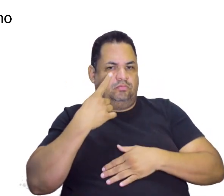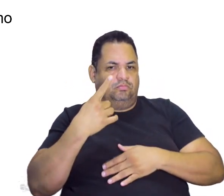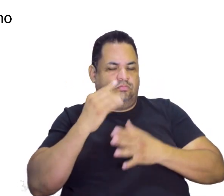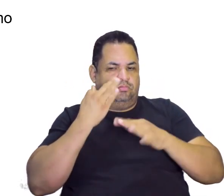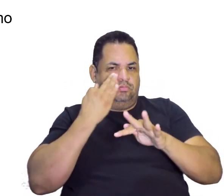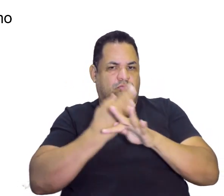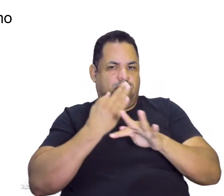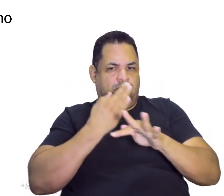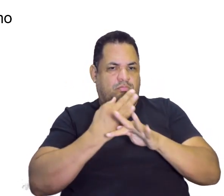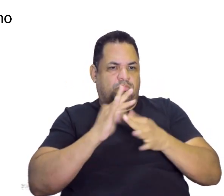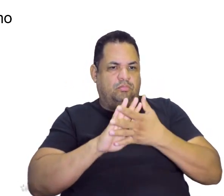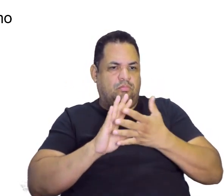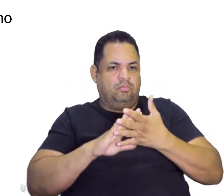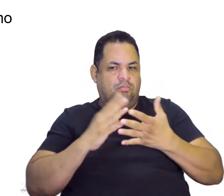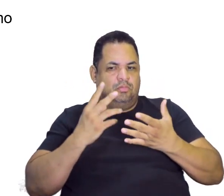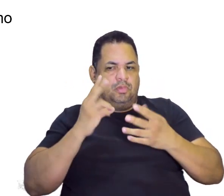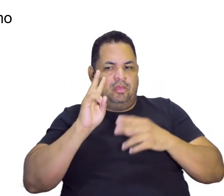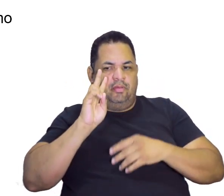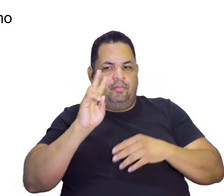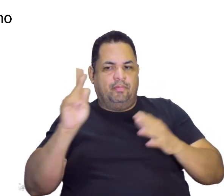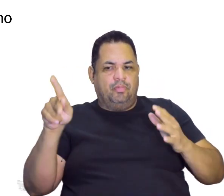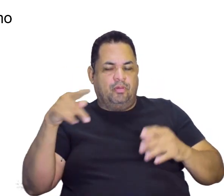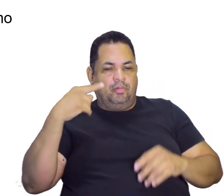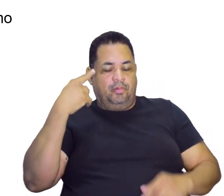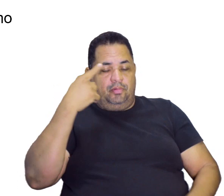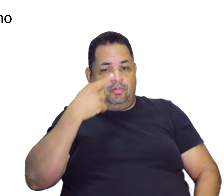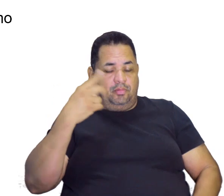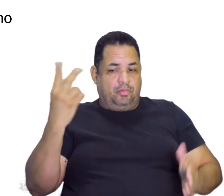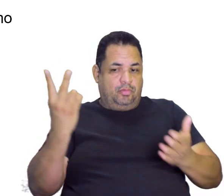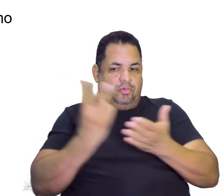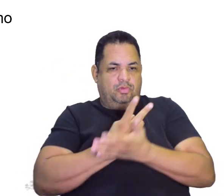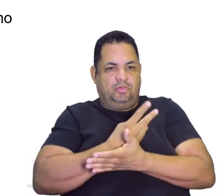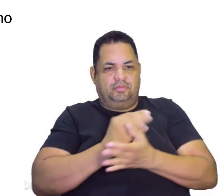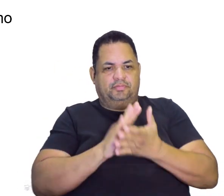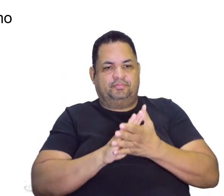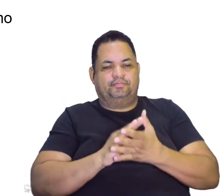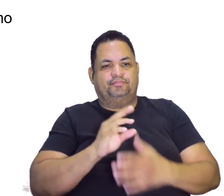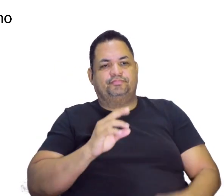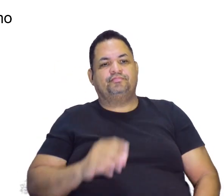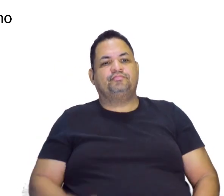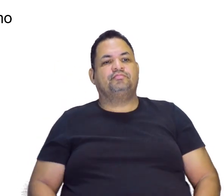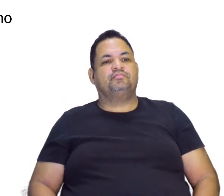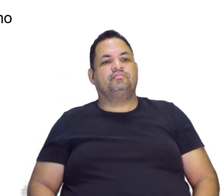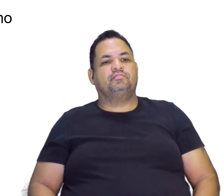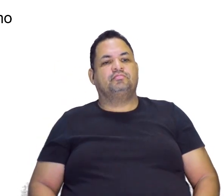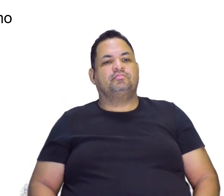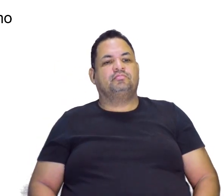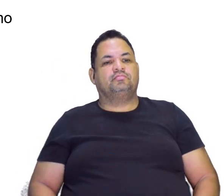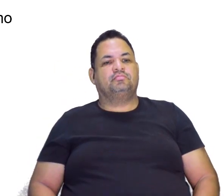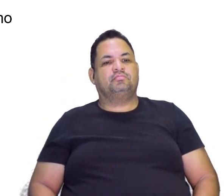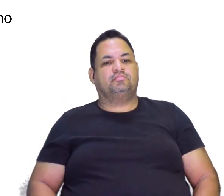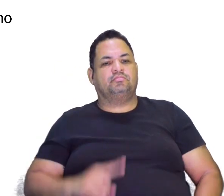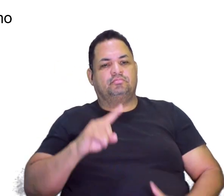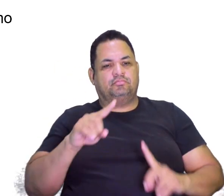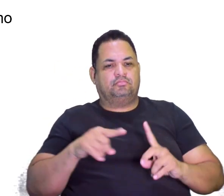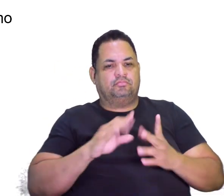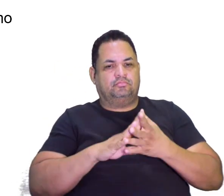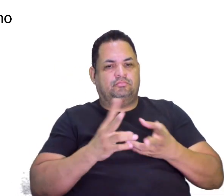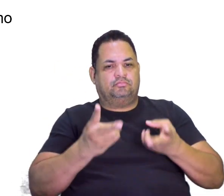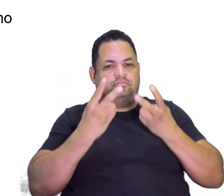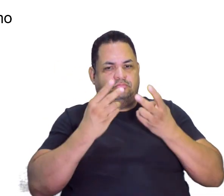a ótica, a física e o funcionamento da visão. Com certeza, sim, verdadeiro. E o enfoque